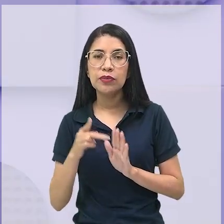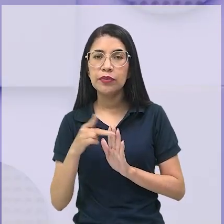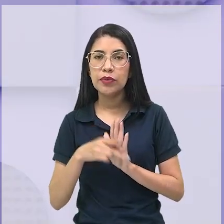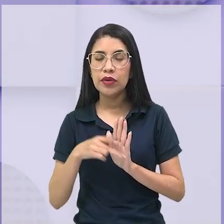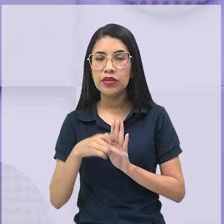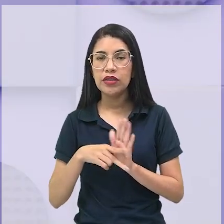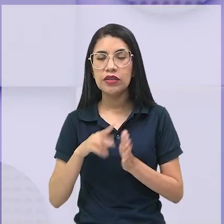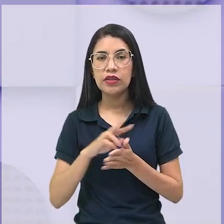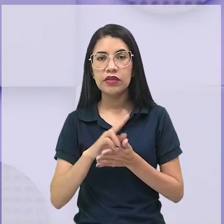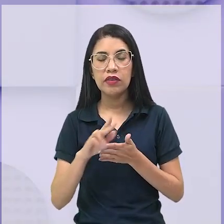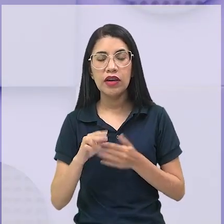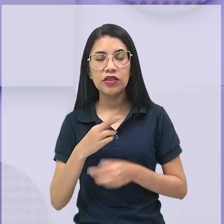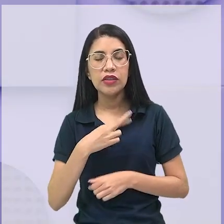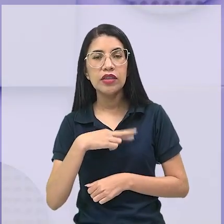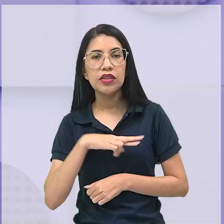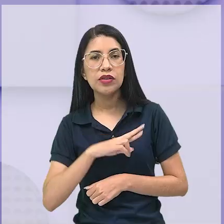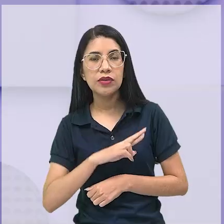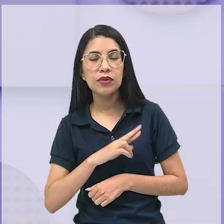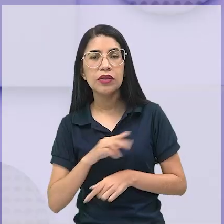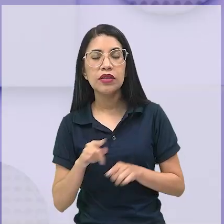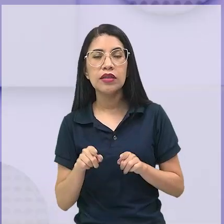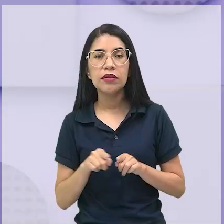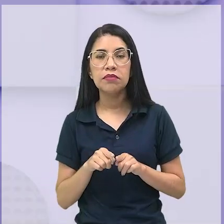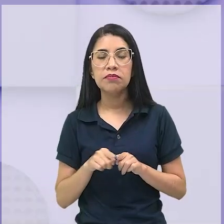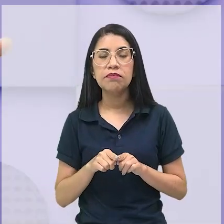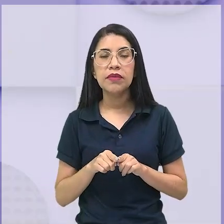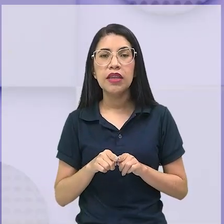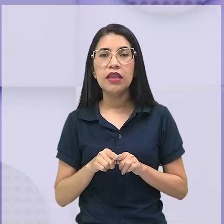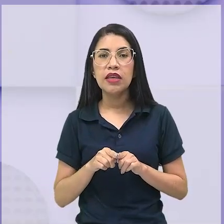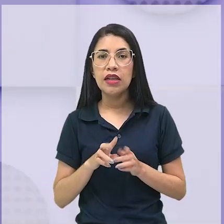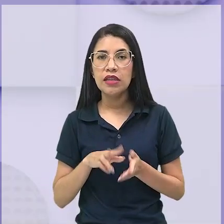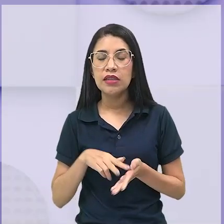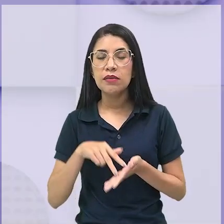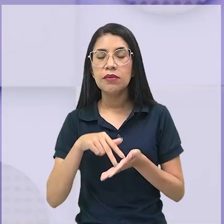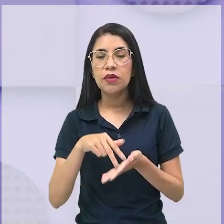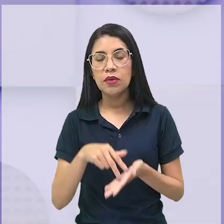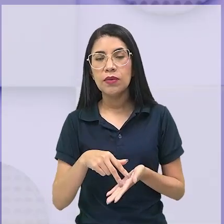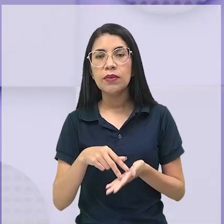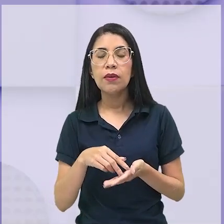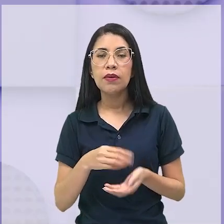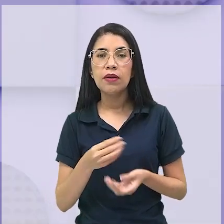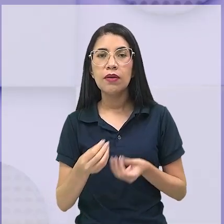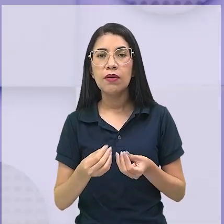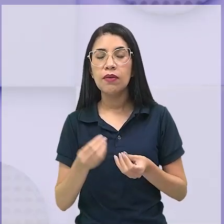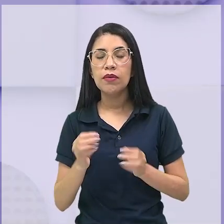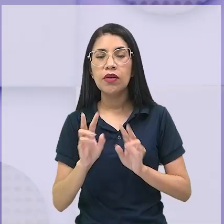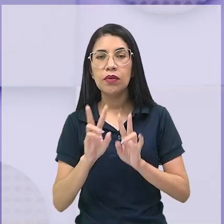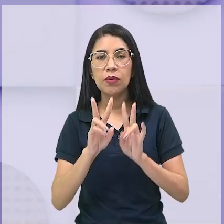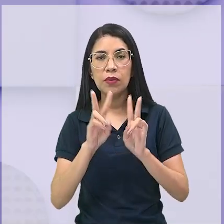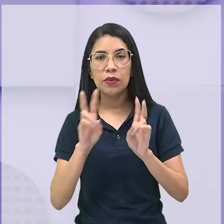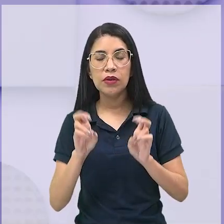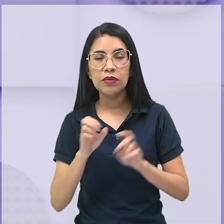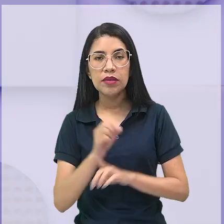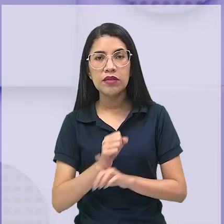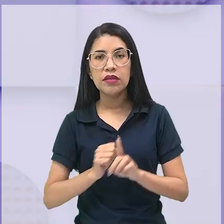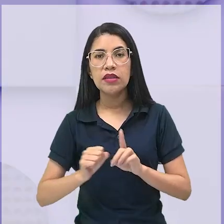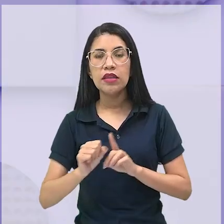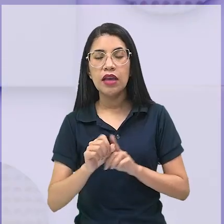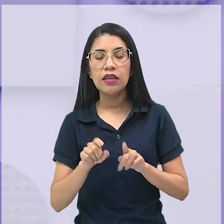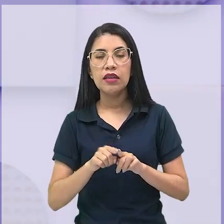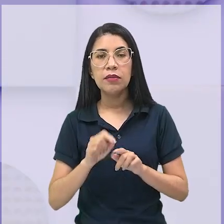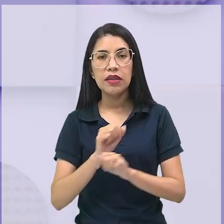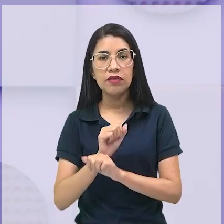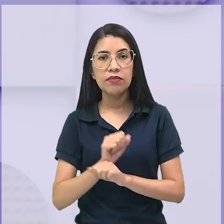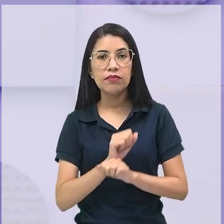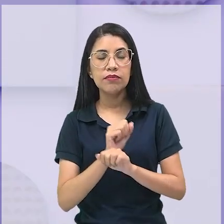iniciativas religiosas que têm também um posicionamento em relação às temáticas sociais e, por que não, de defesa